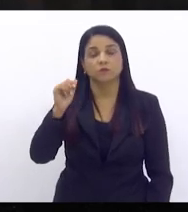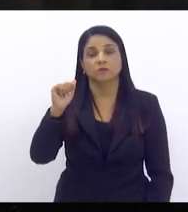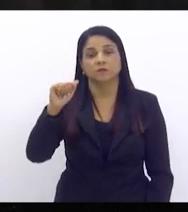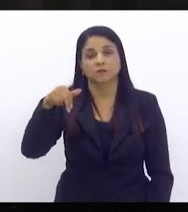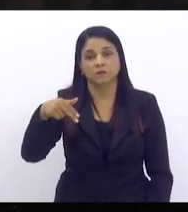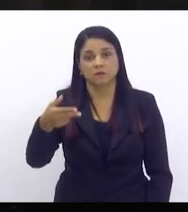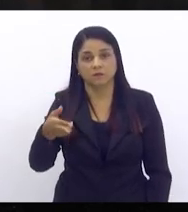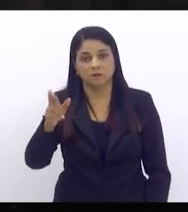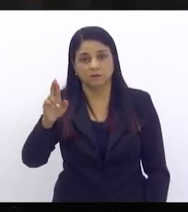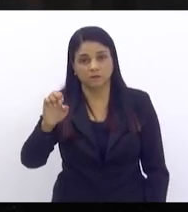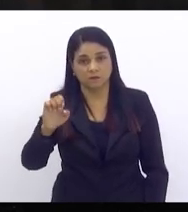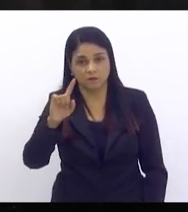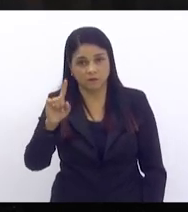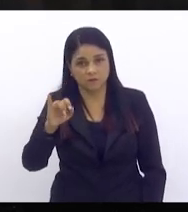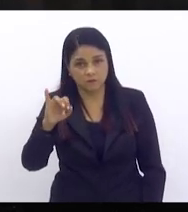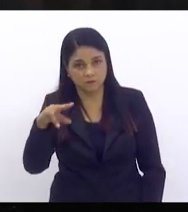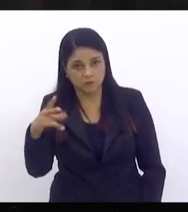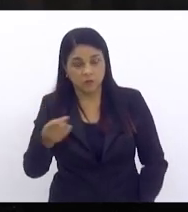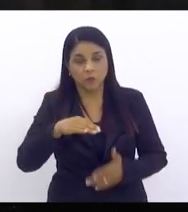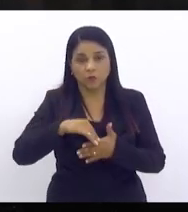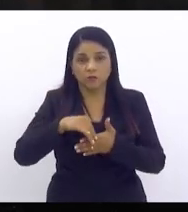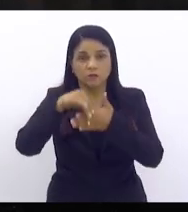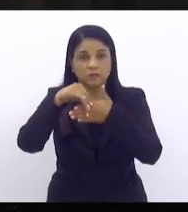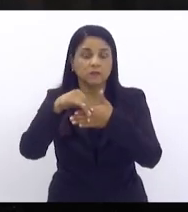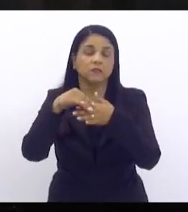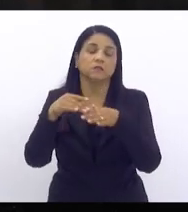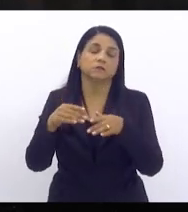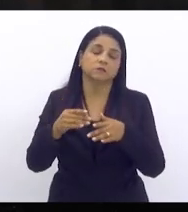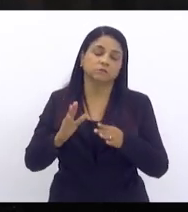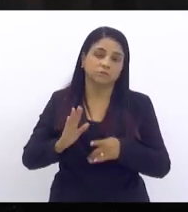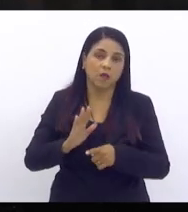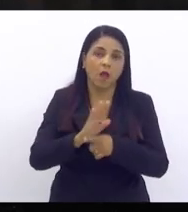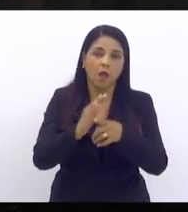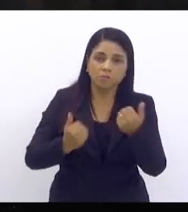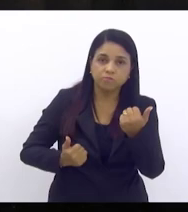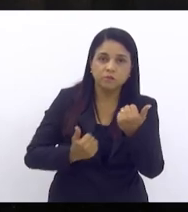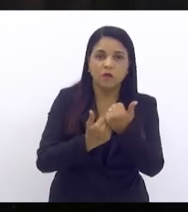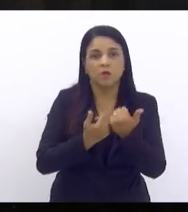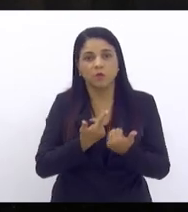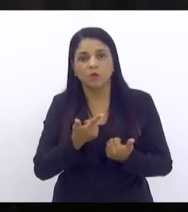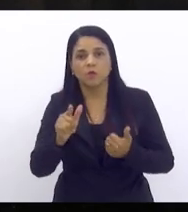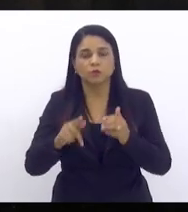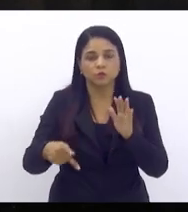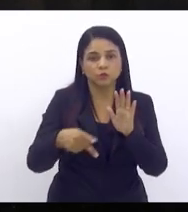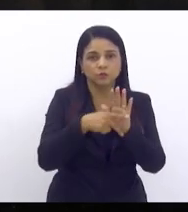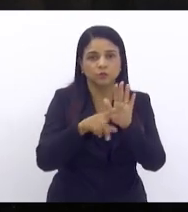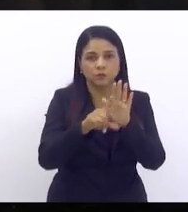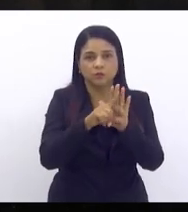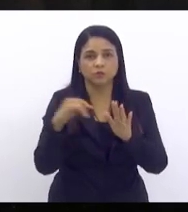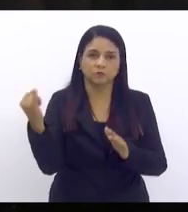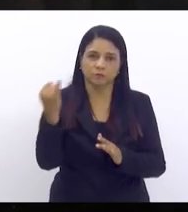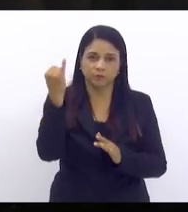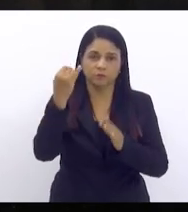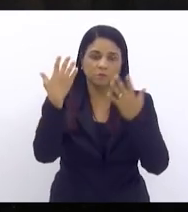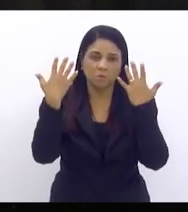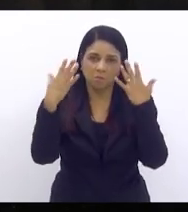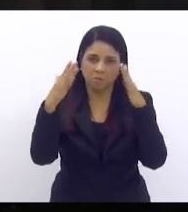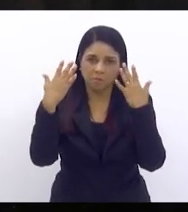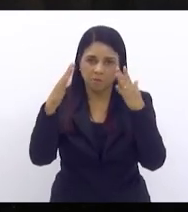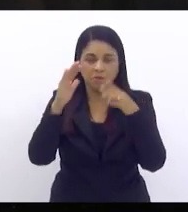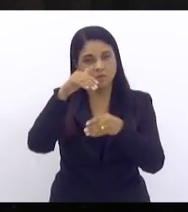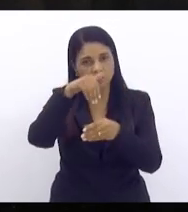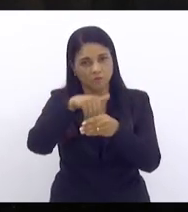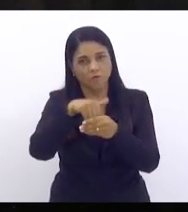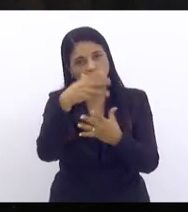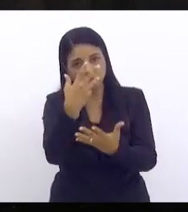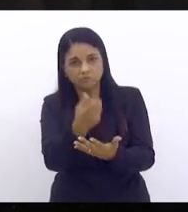diversas lideranças que construíram esse e que também terá outros projetos que também são importantes. Parabéns, meu voto é